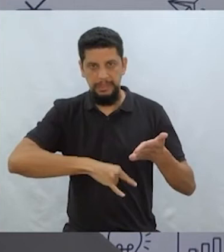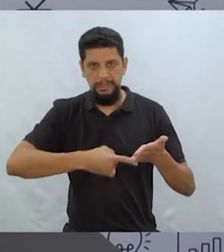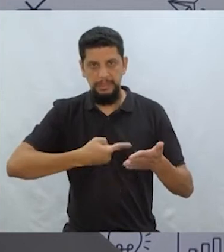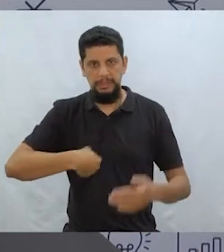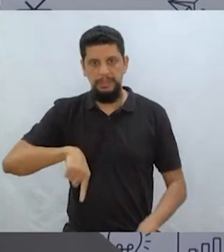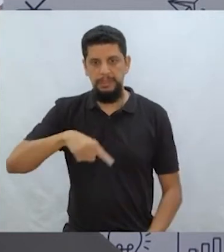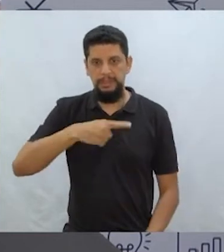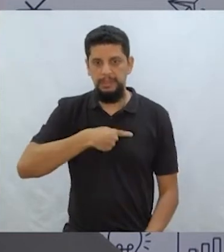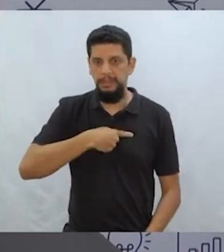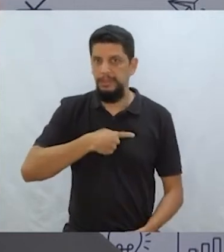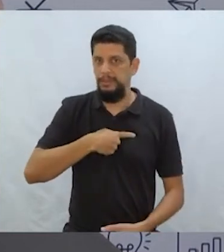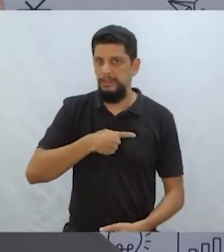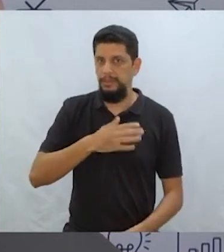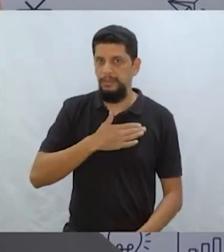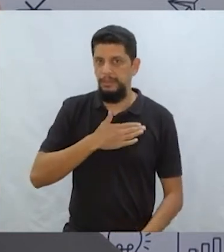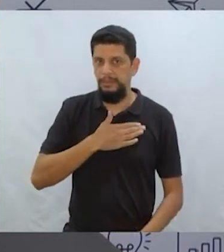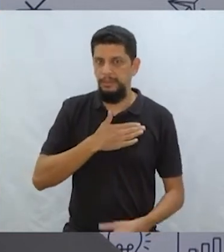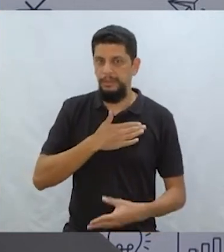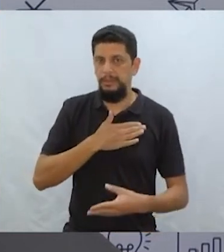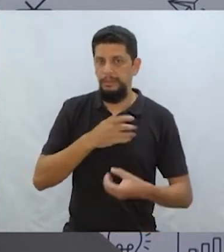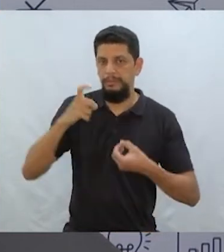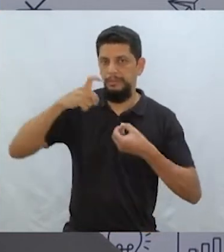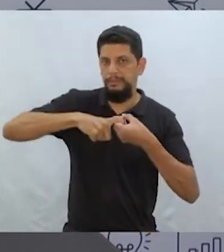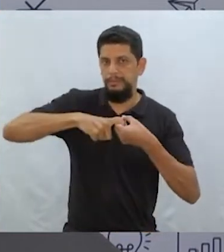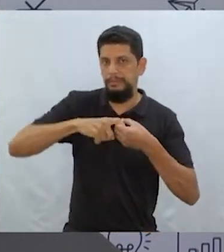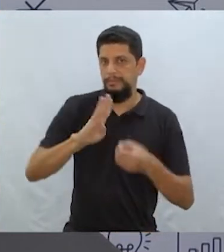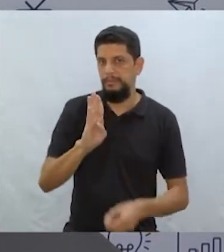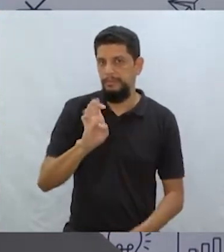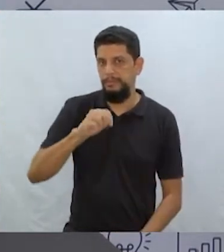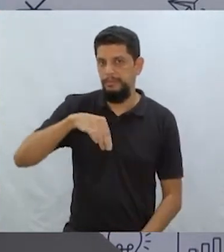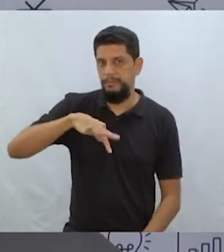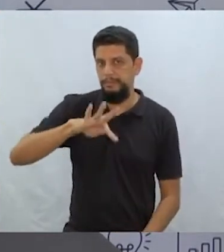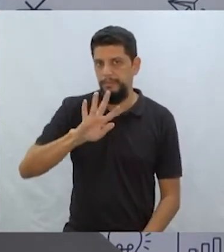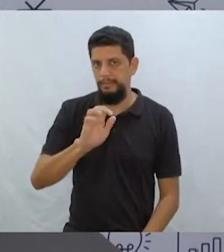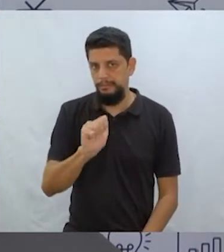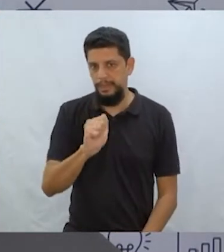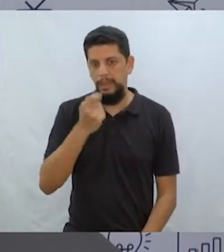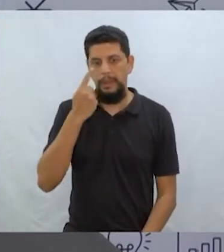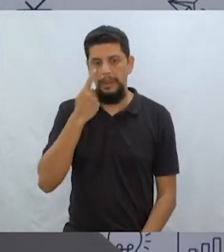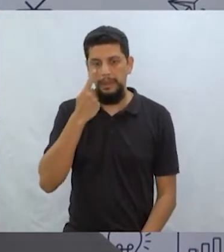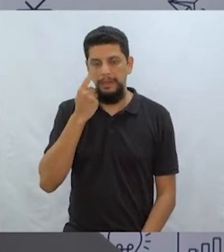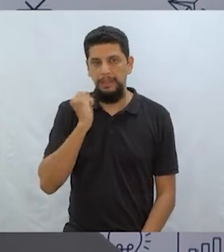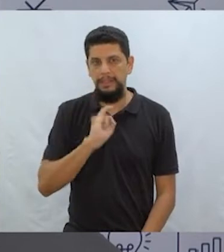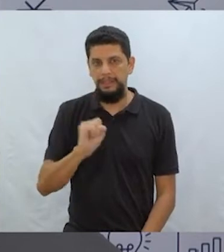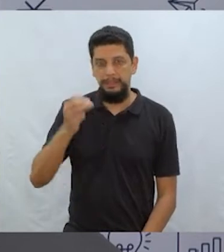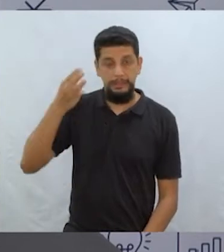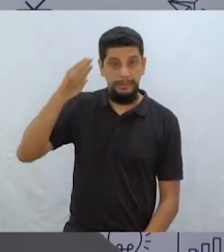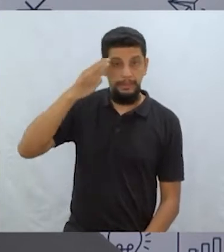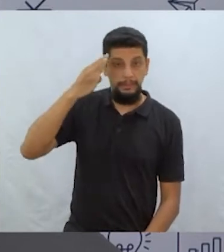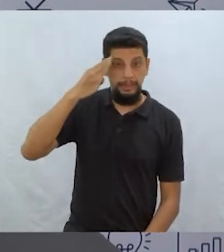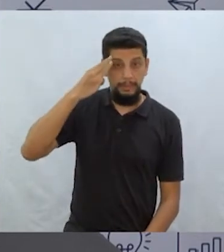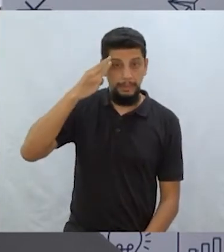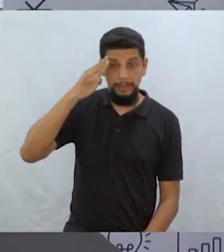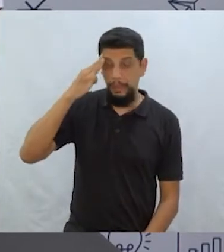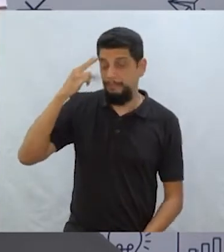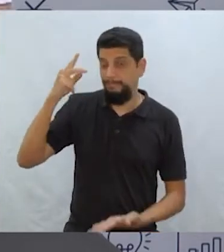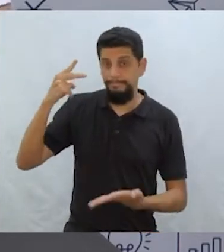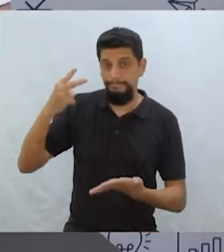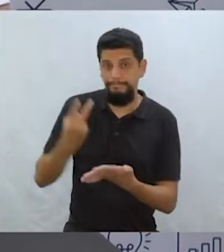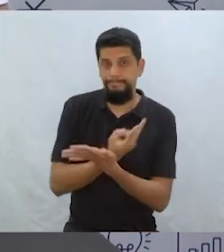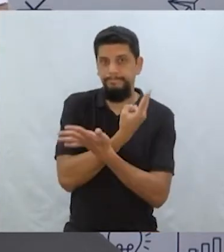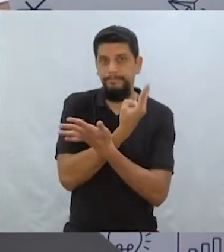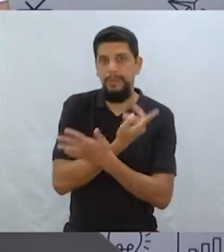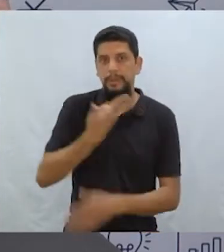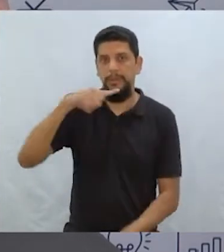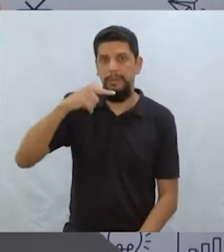dessa nossa Dona Benta Então eu tenho também olha só se a memória não me